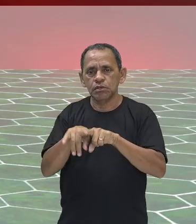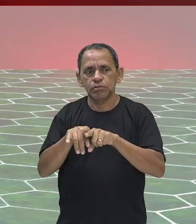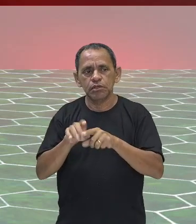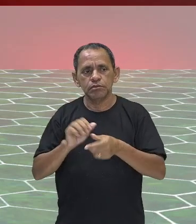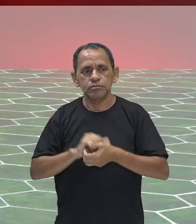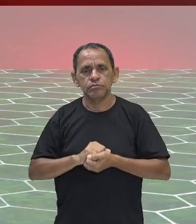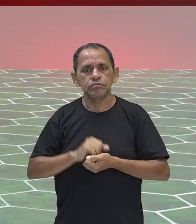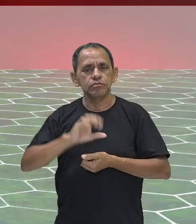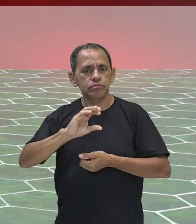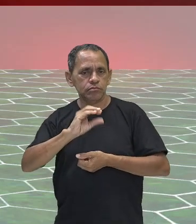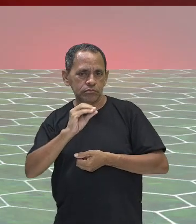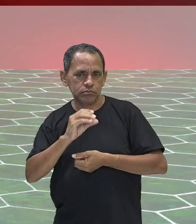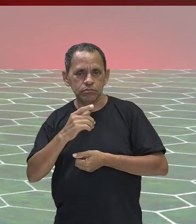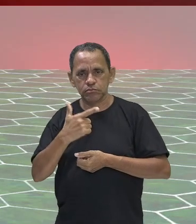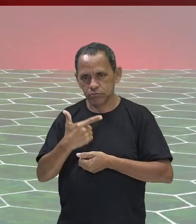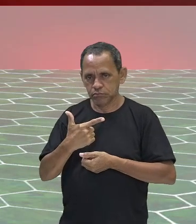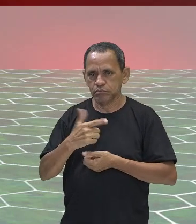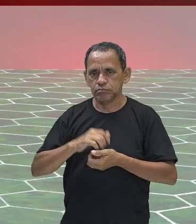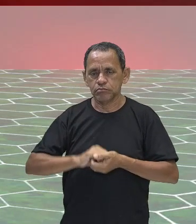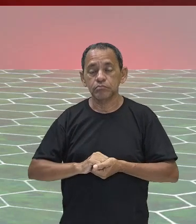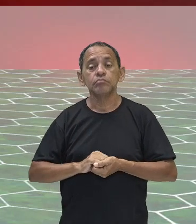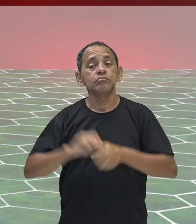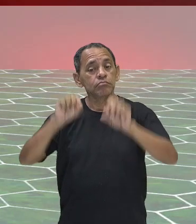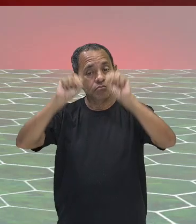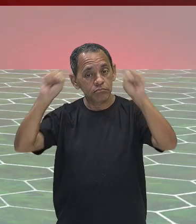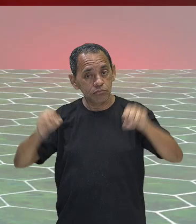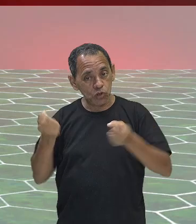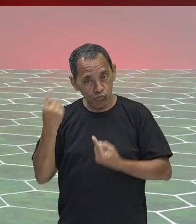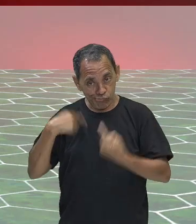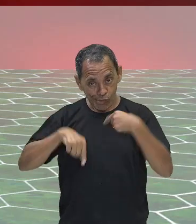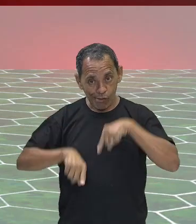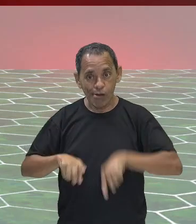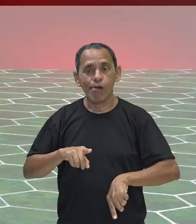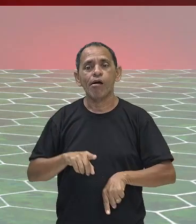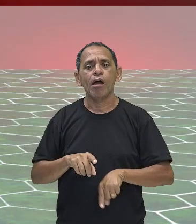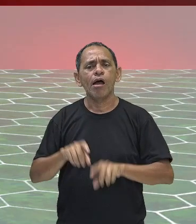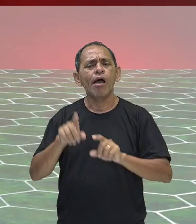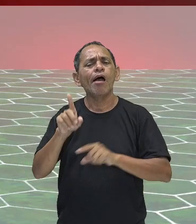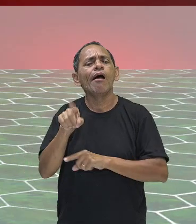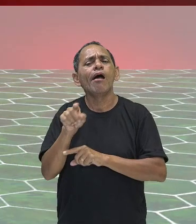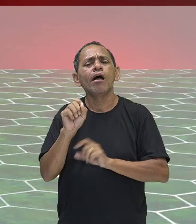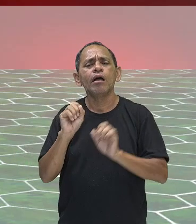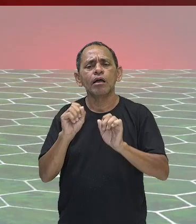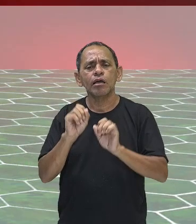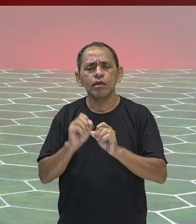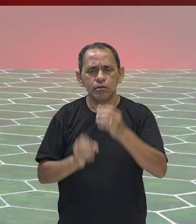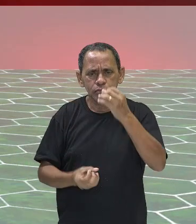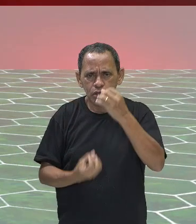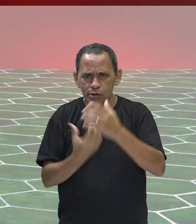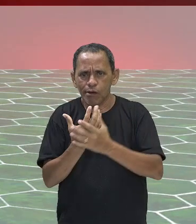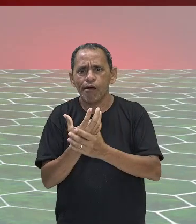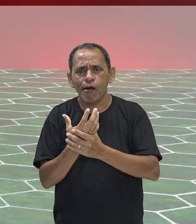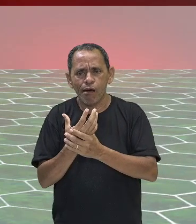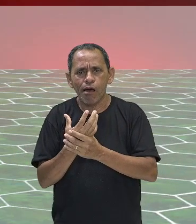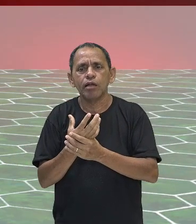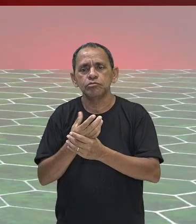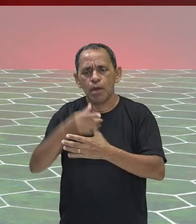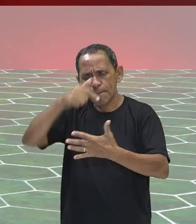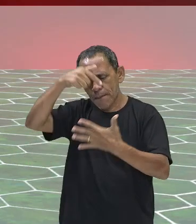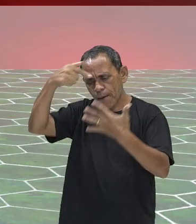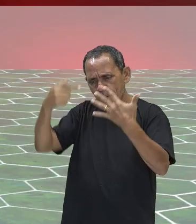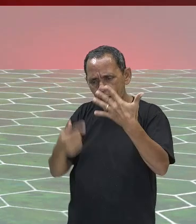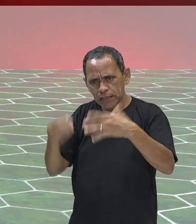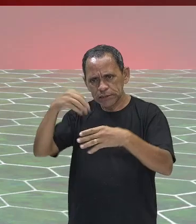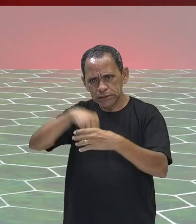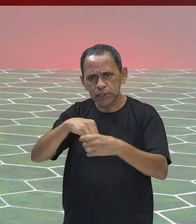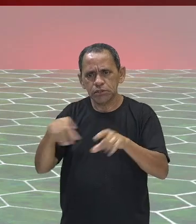carbônico. Tá? Então, esse sistema circulatório, ele é formado por componentes. E eu comecei aqui na nossa